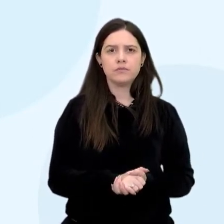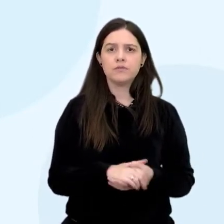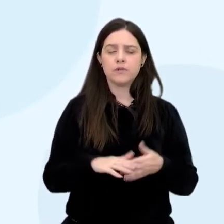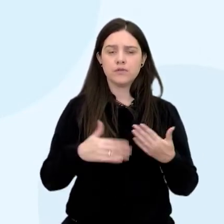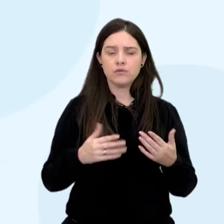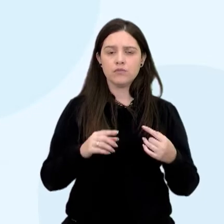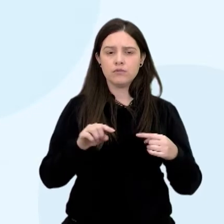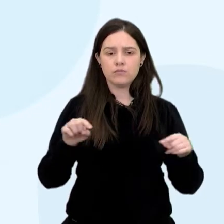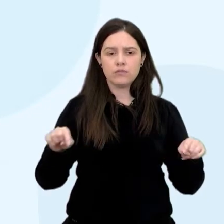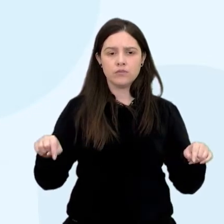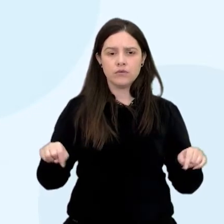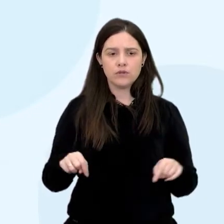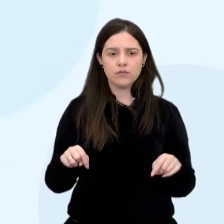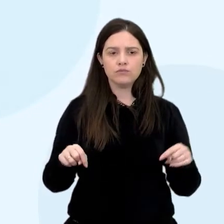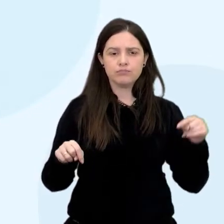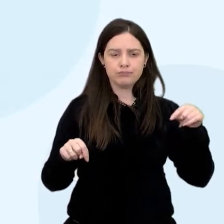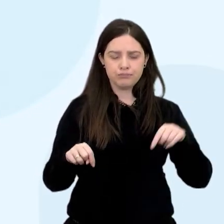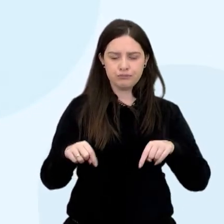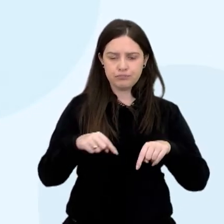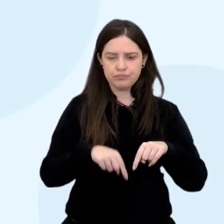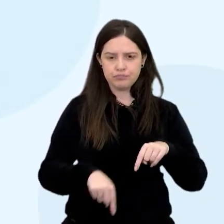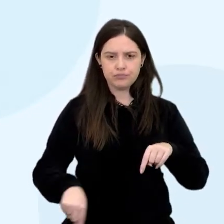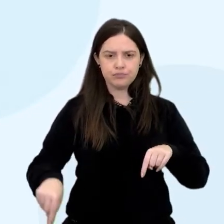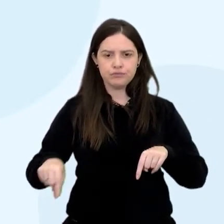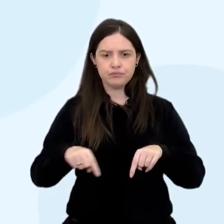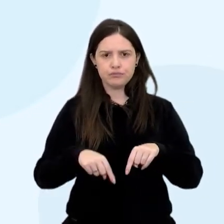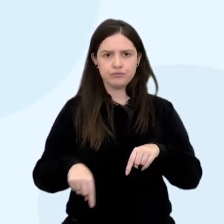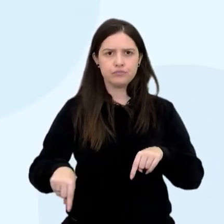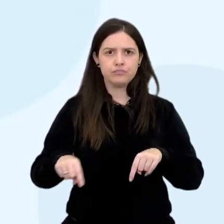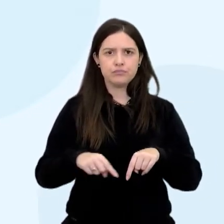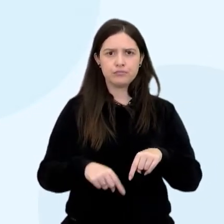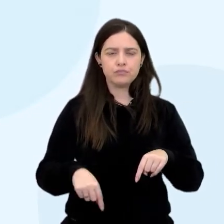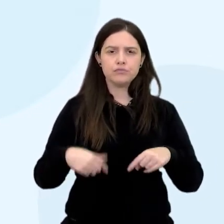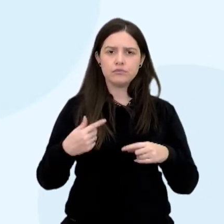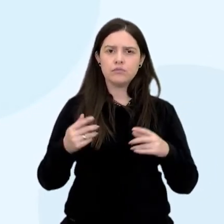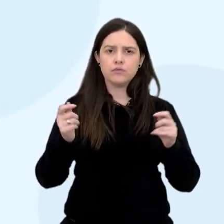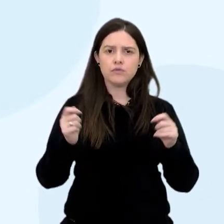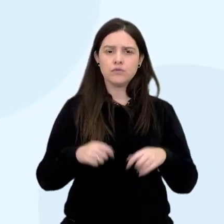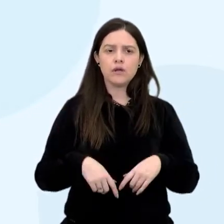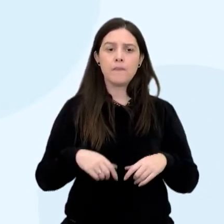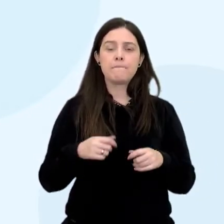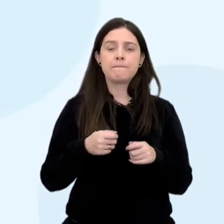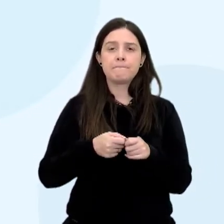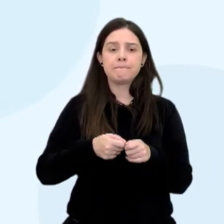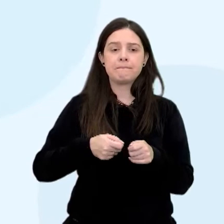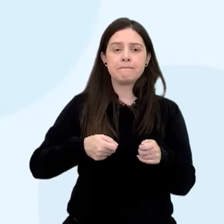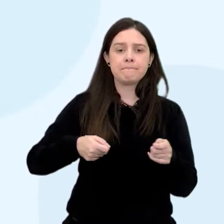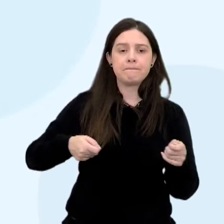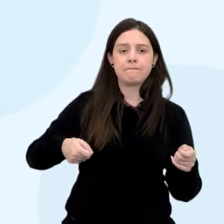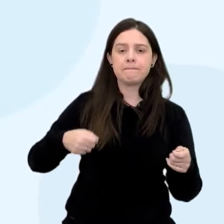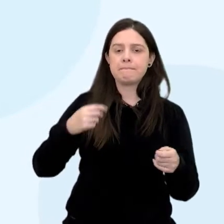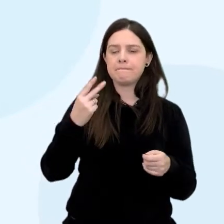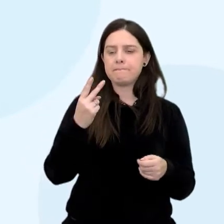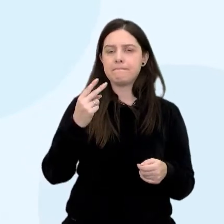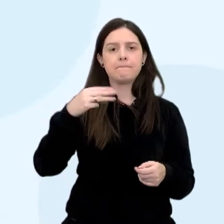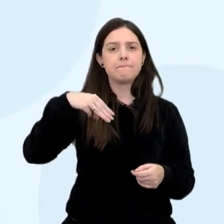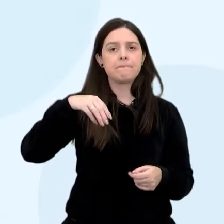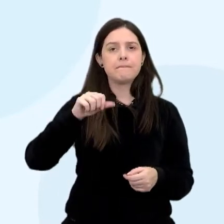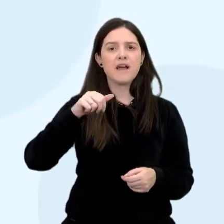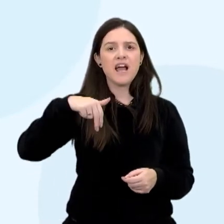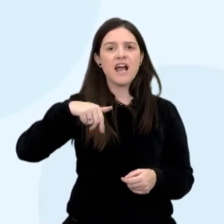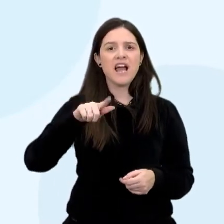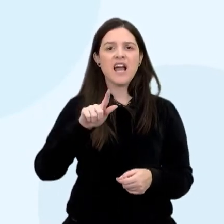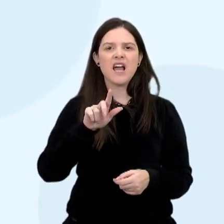externo com o interior da caixa, tá certo? As mangueiras de nível, ó, as mangueiras